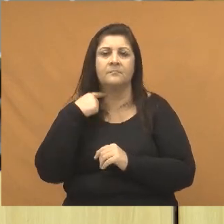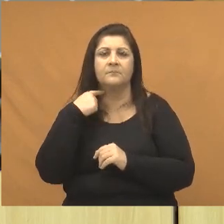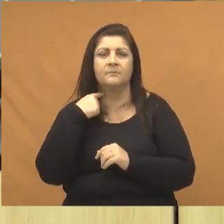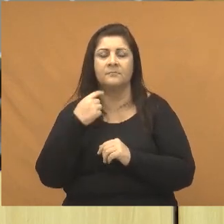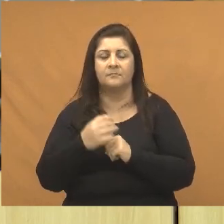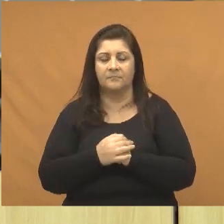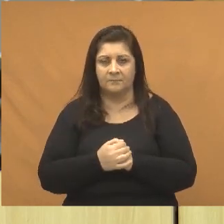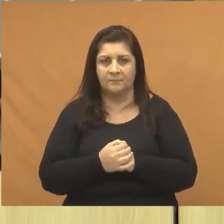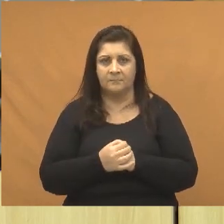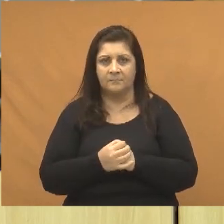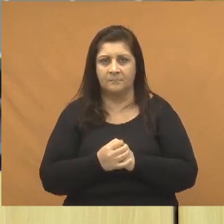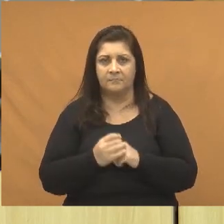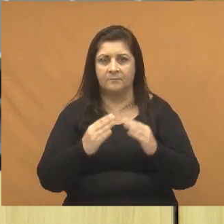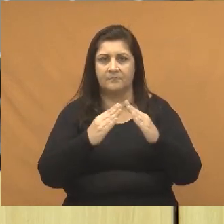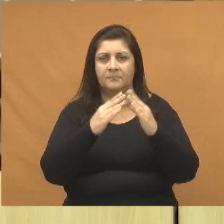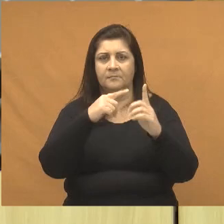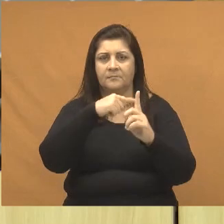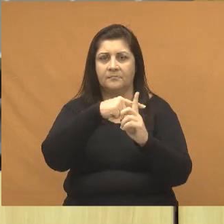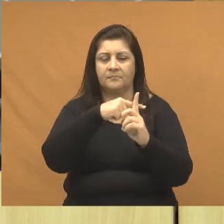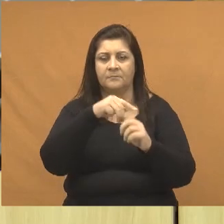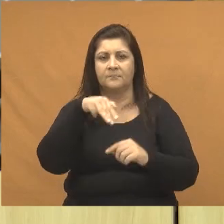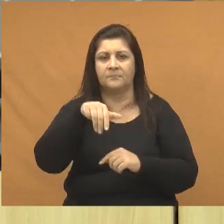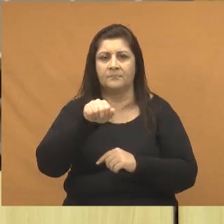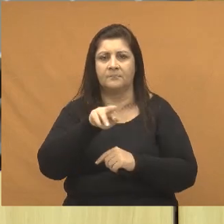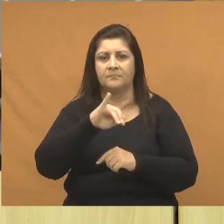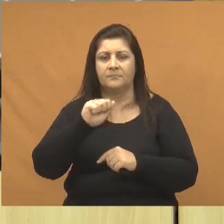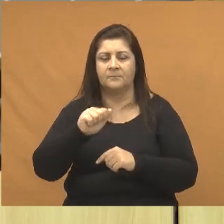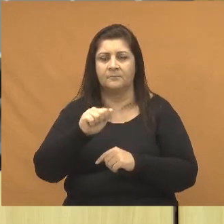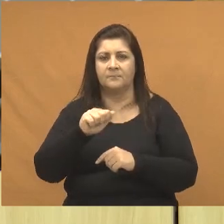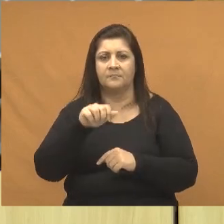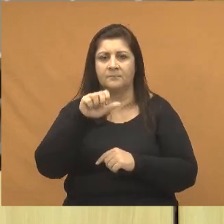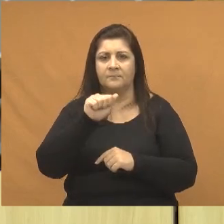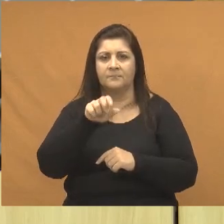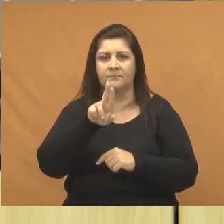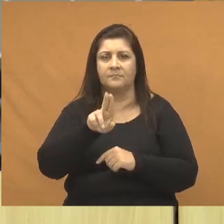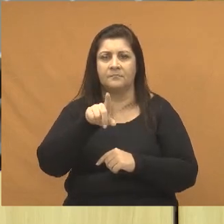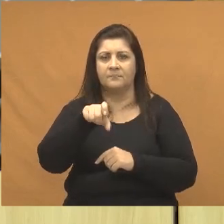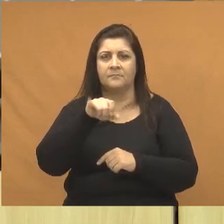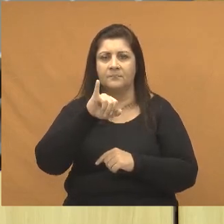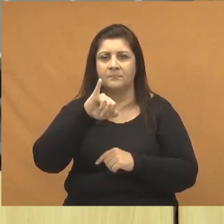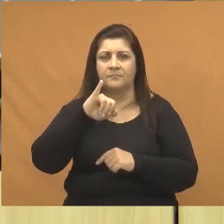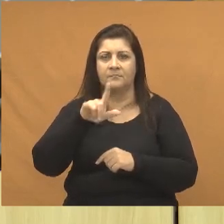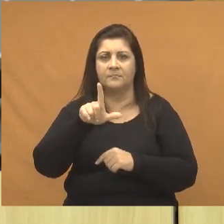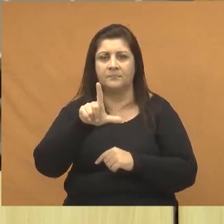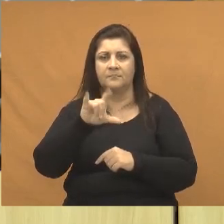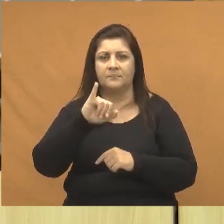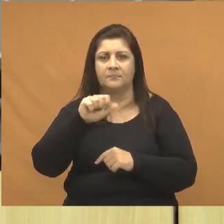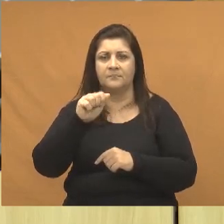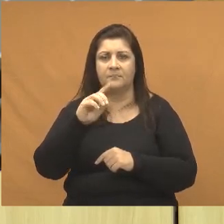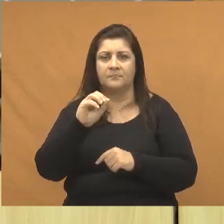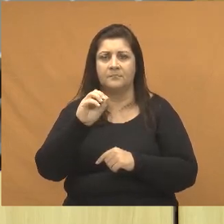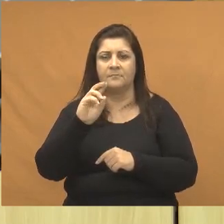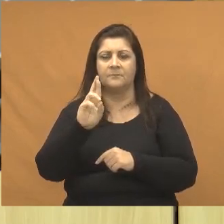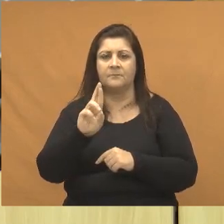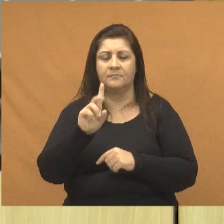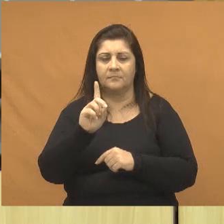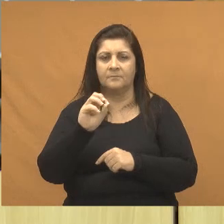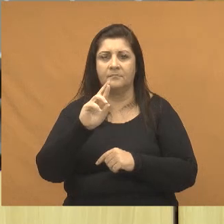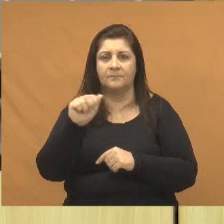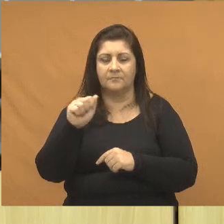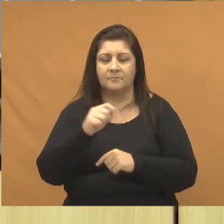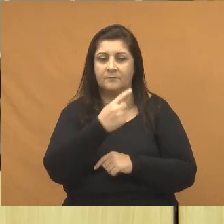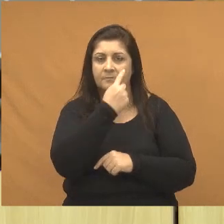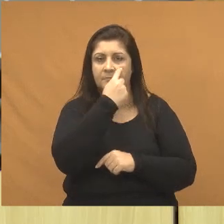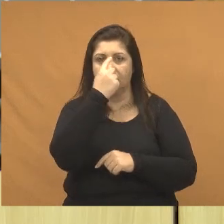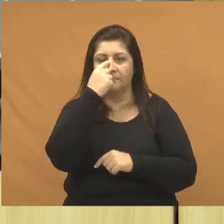corrente, na Igreja Maria Auxiliadora dos Cristãos, situada no Parque Meia Lua.